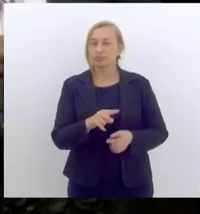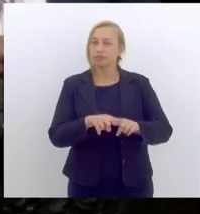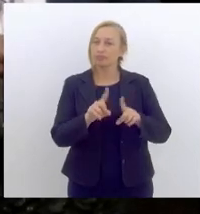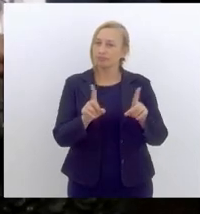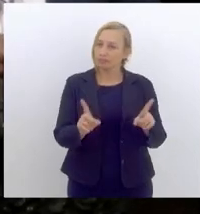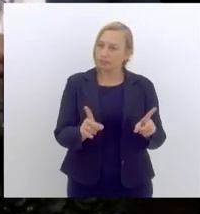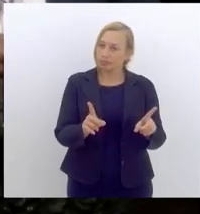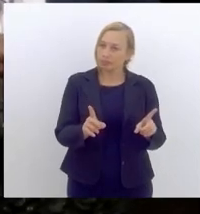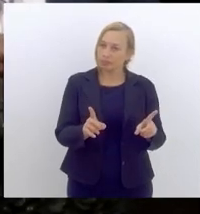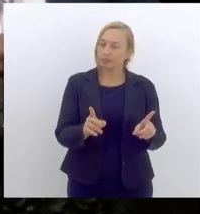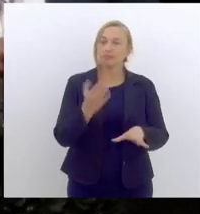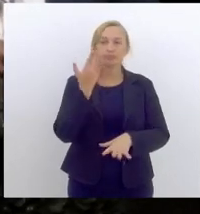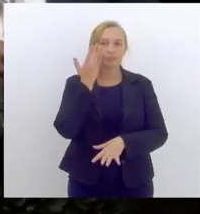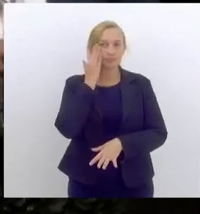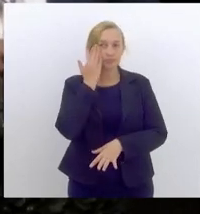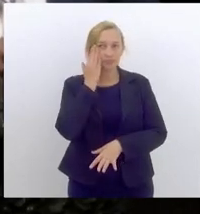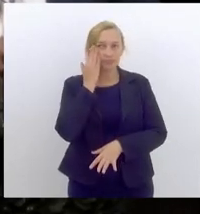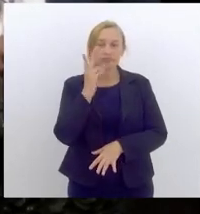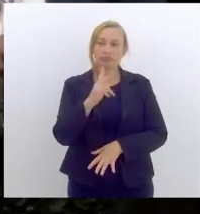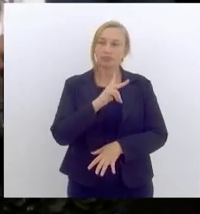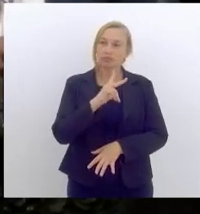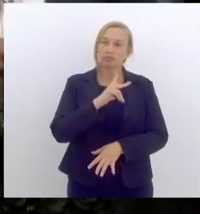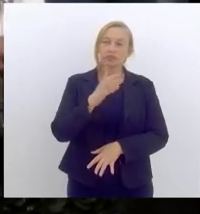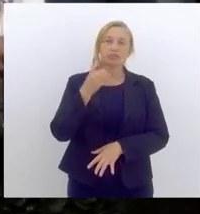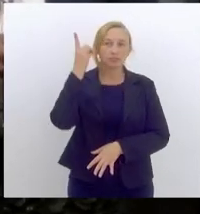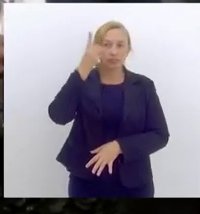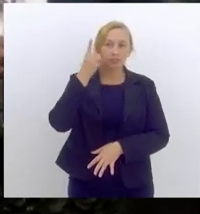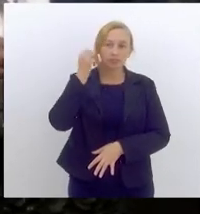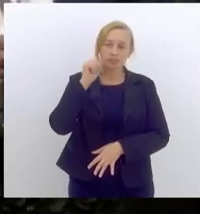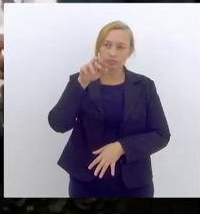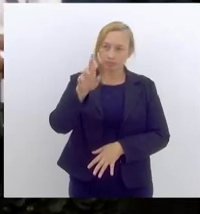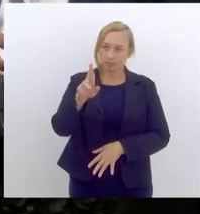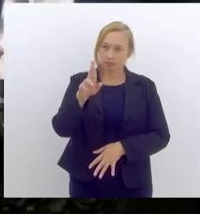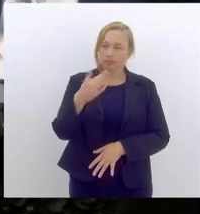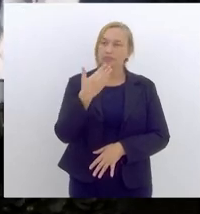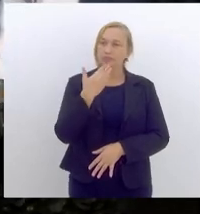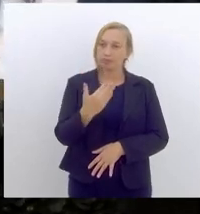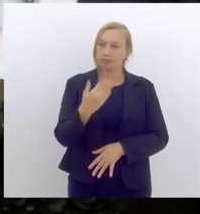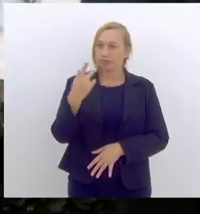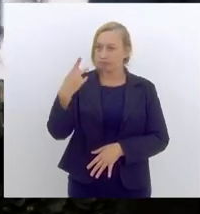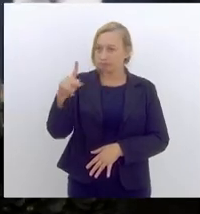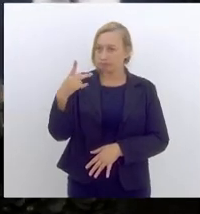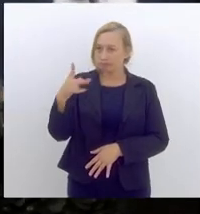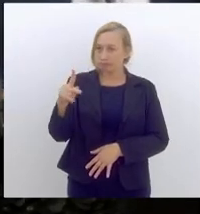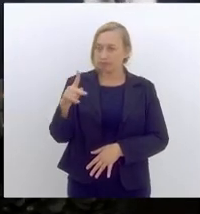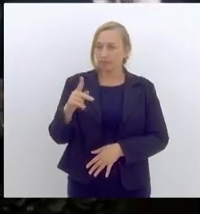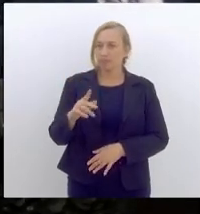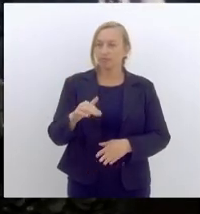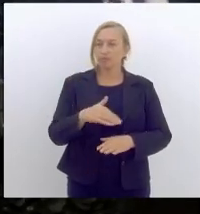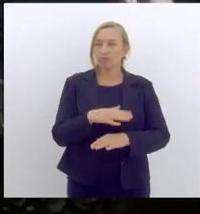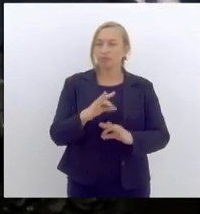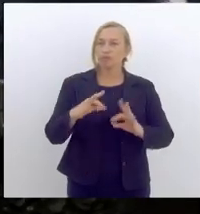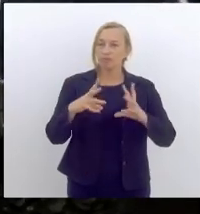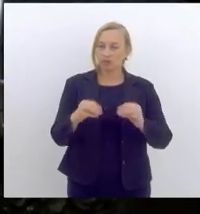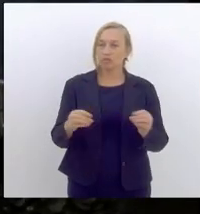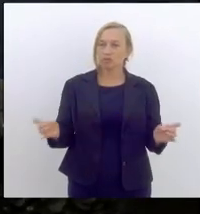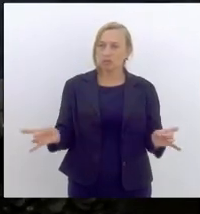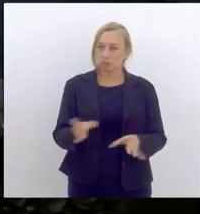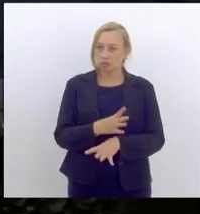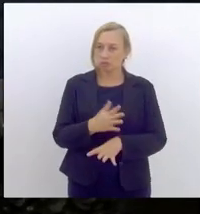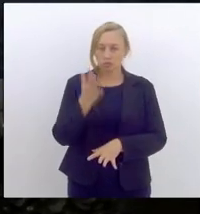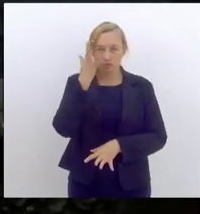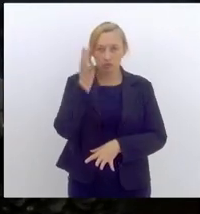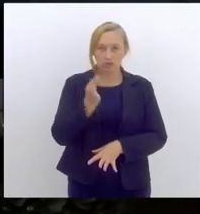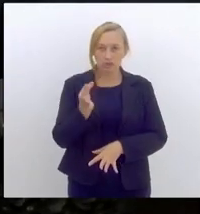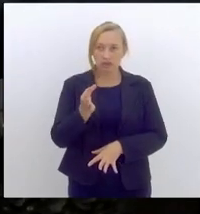por entendimento do próprio deputado Bacelar e a pedido dele, e como está tudo isso pronto, a gente não sabe que